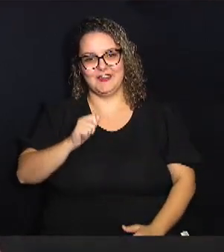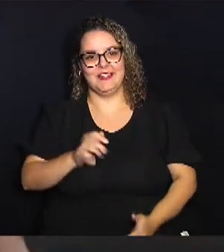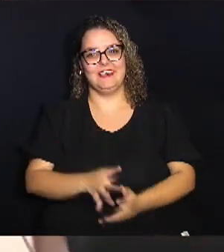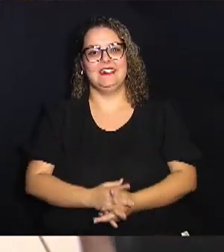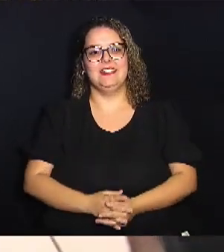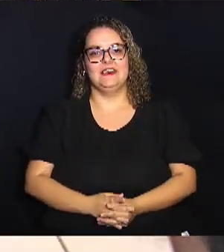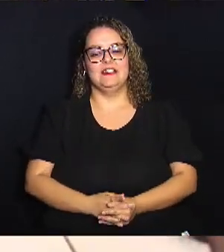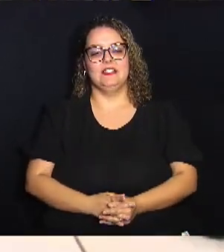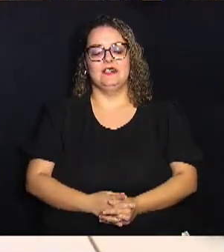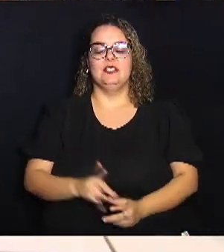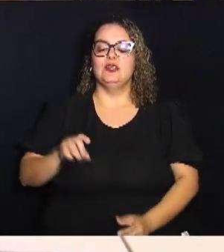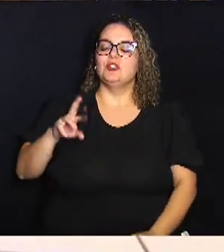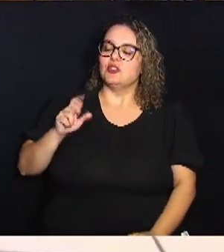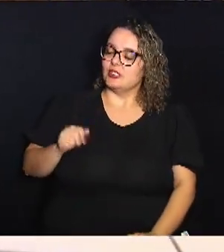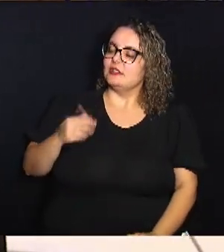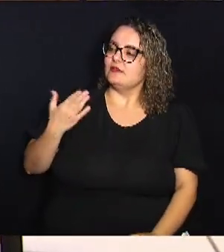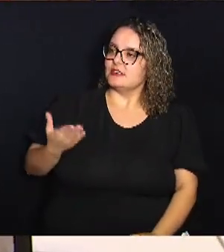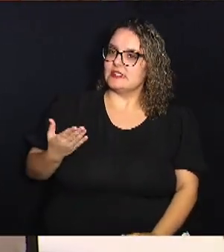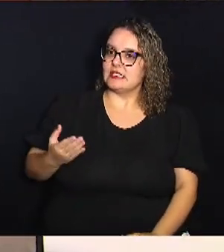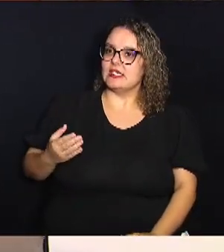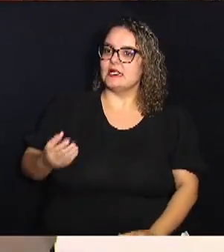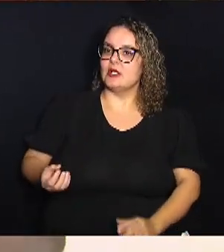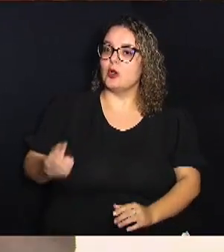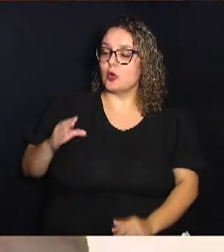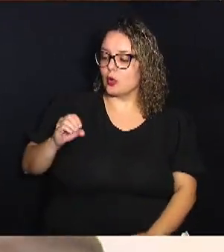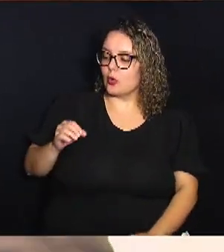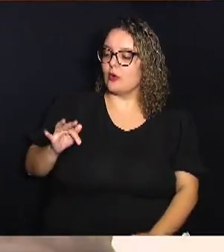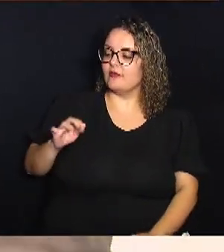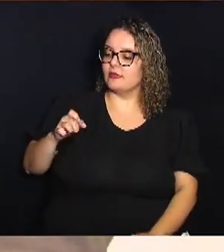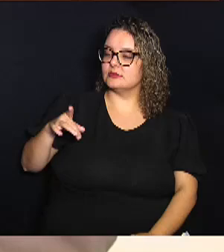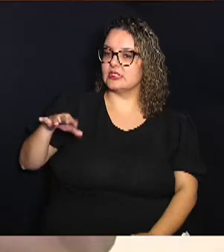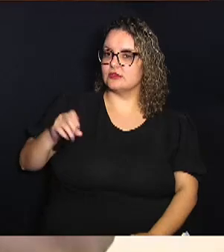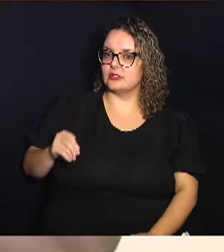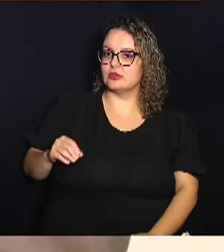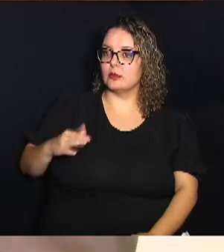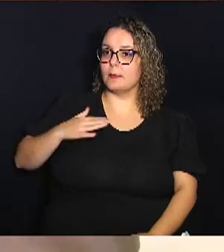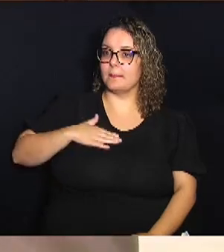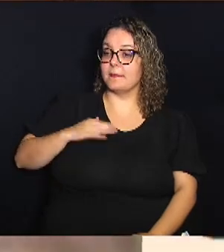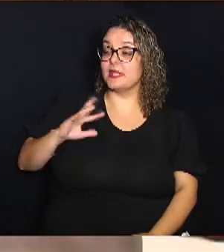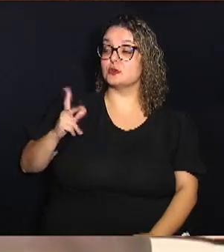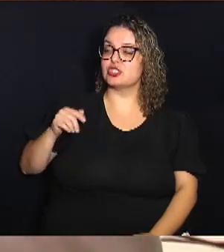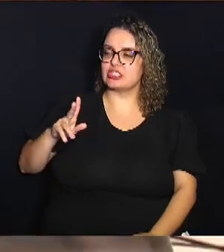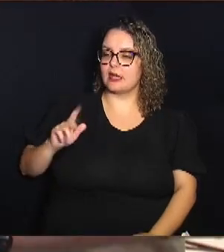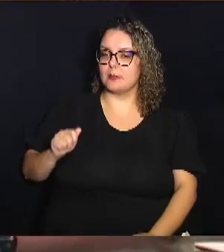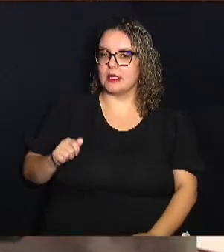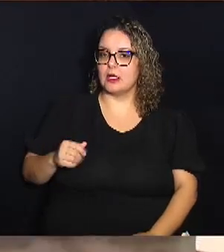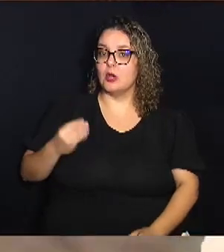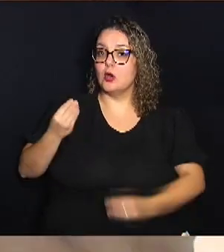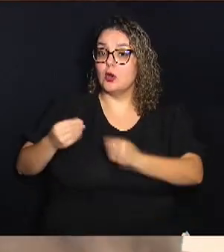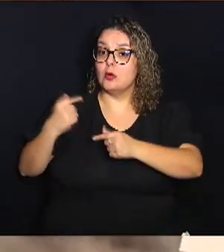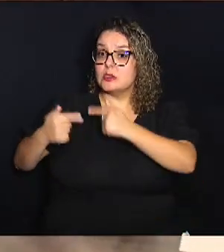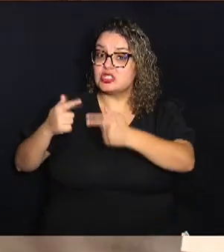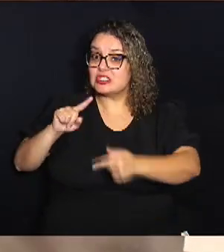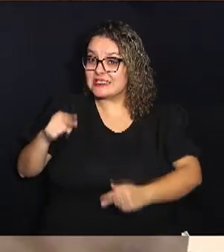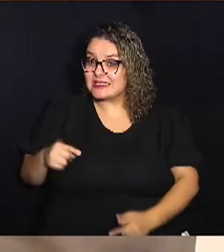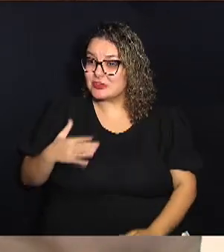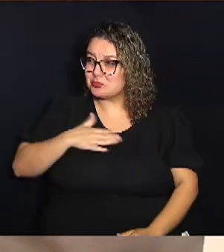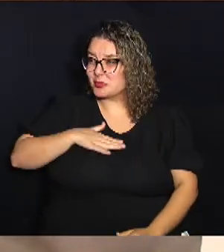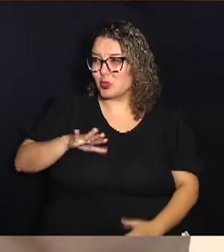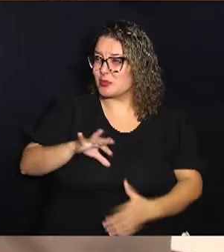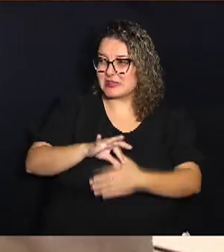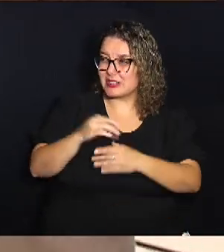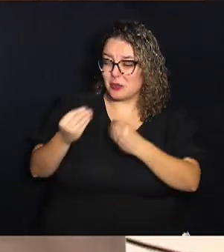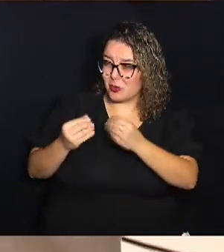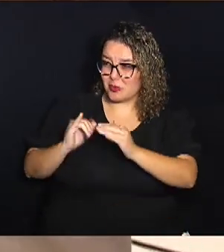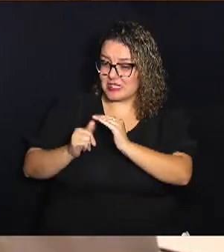Ô Dora, você como cofundadora do Meu Chapa, como que você vê esse cenário da geração Z não gostar da liderança? Como que é isso na startup